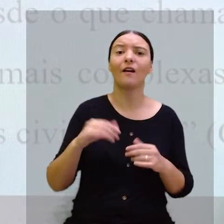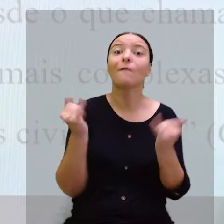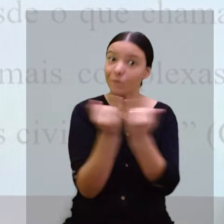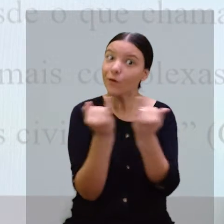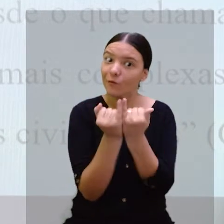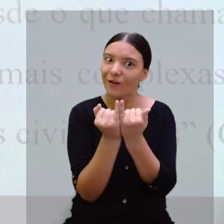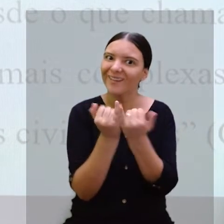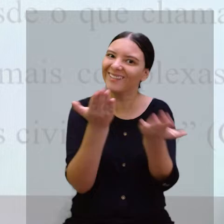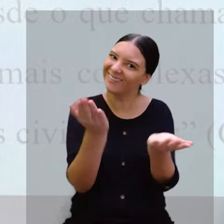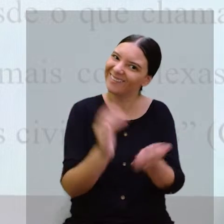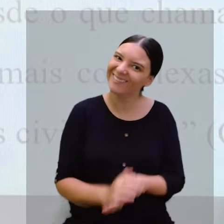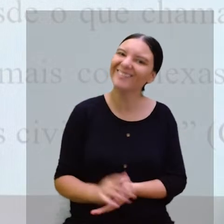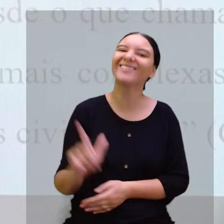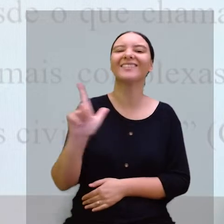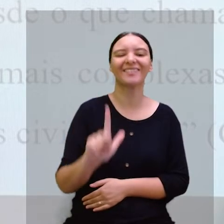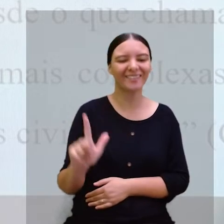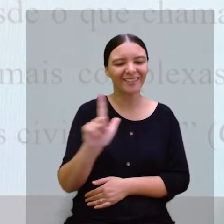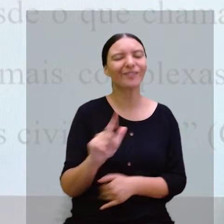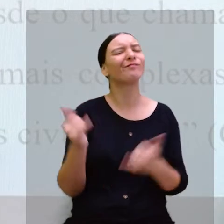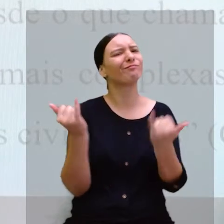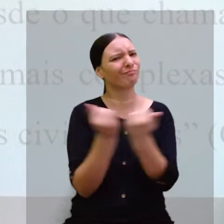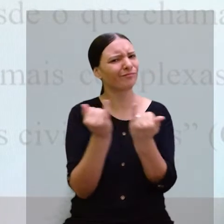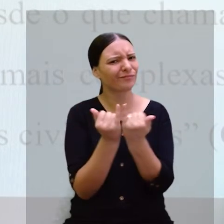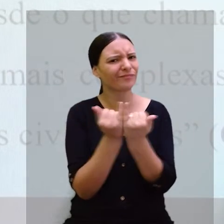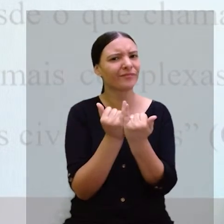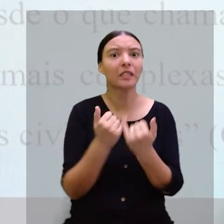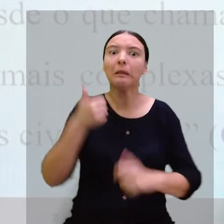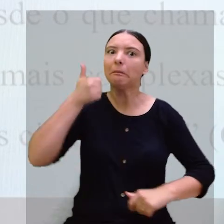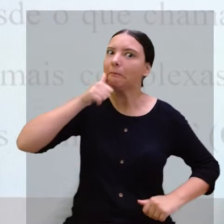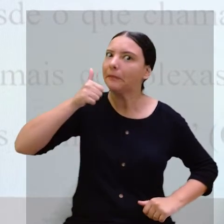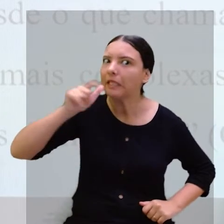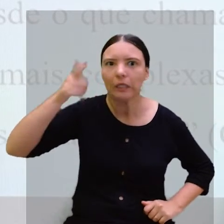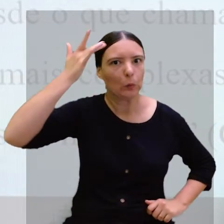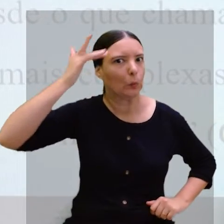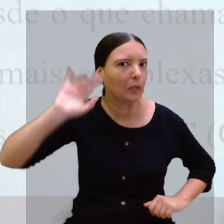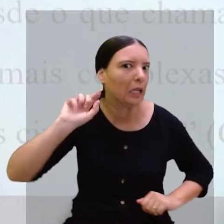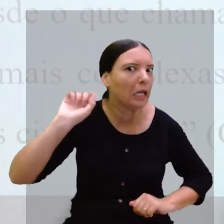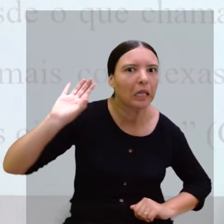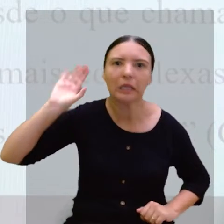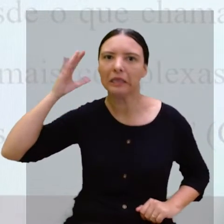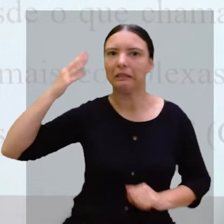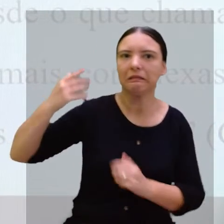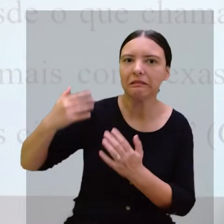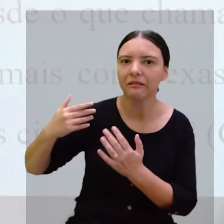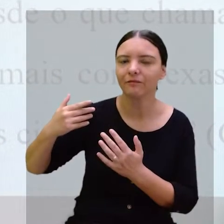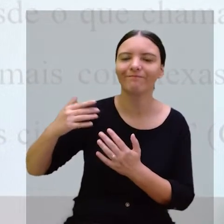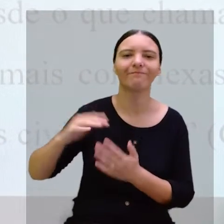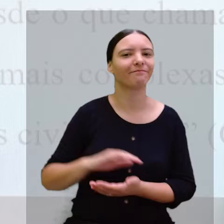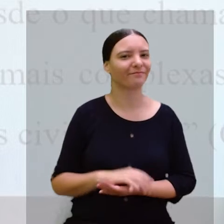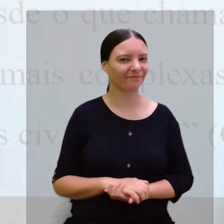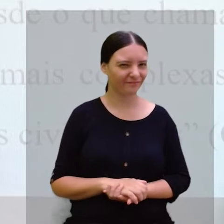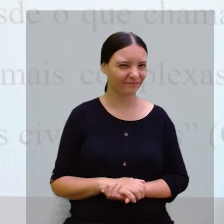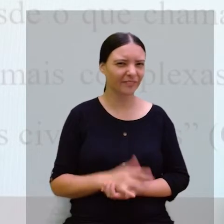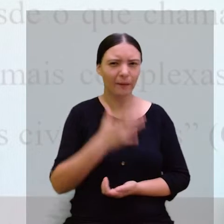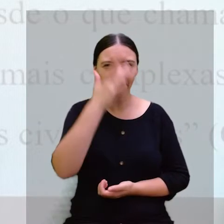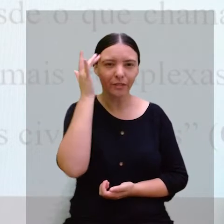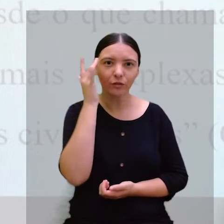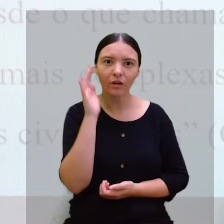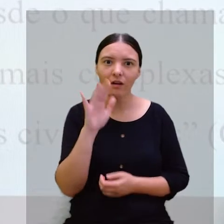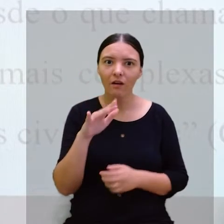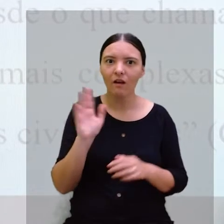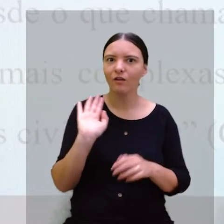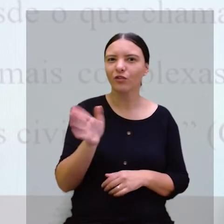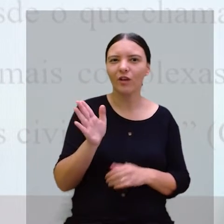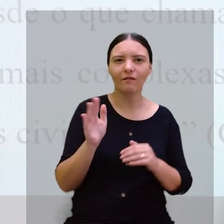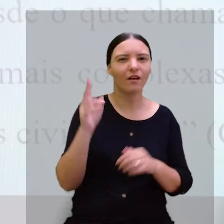Fofoca é muito literário, não é? Uma coisa, sabe, que a menina você não sabe o que aconteceu. É esse começo, você vê que a pessoa já vai aumentar